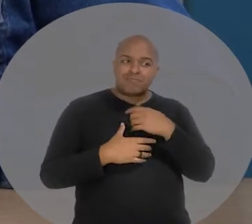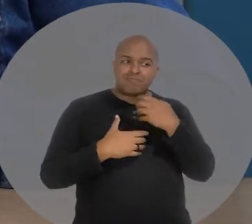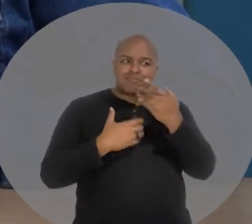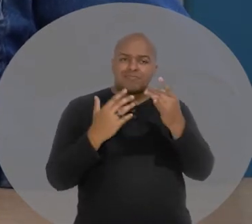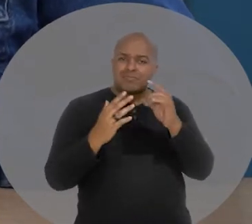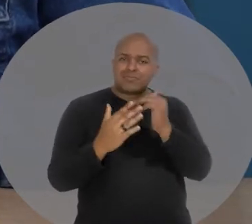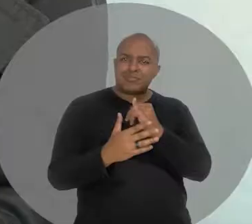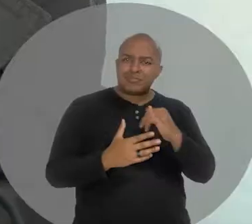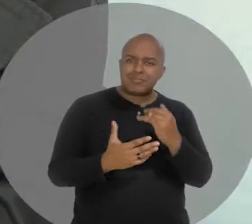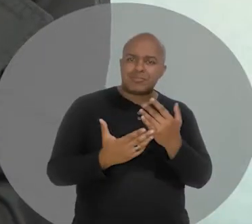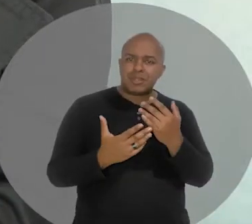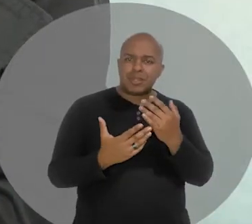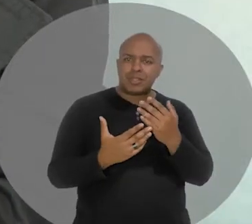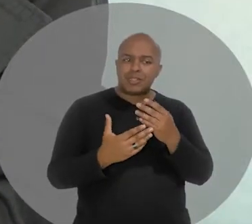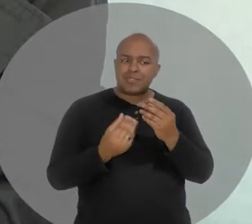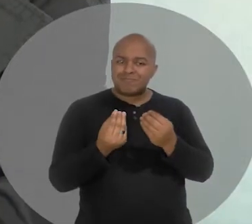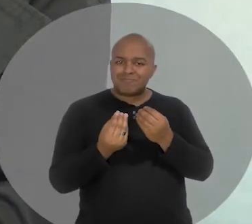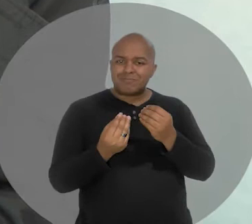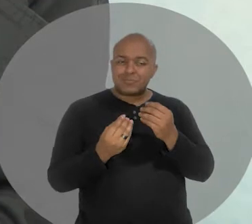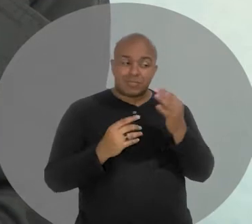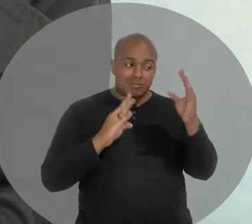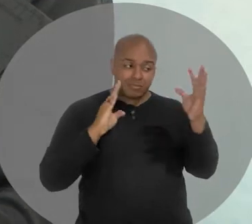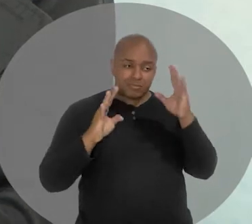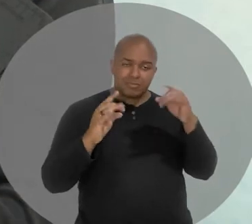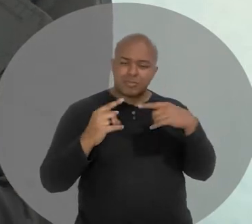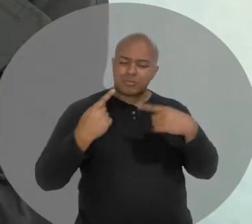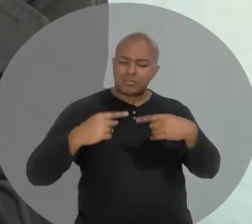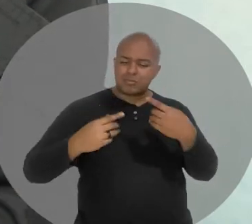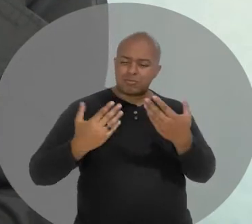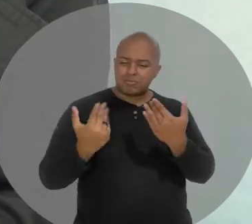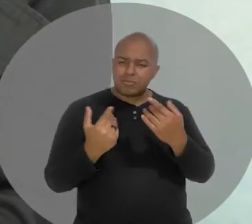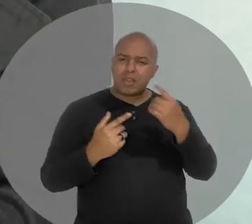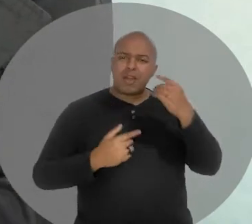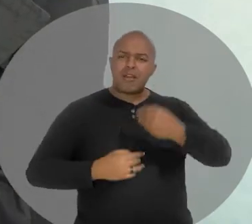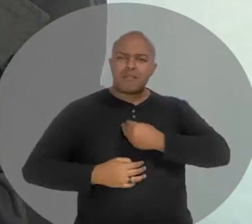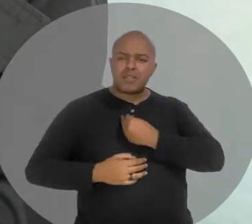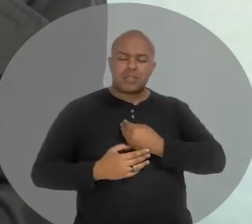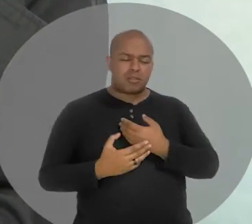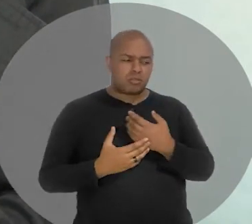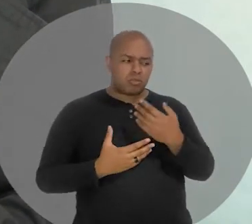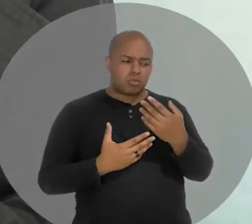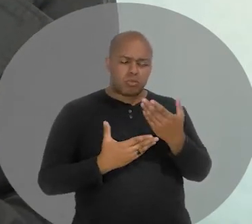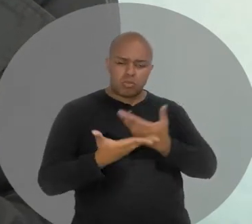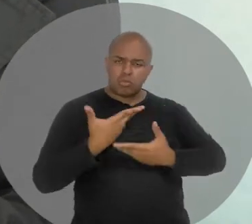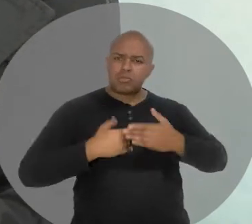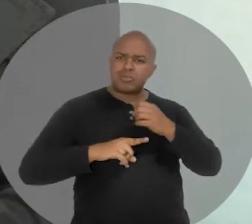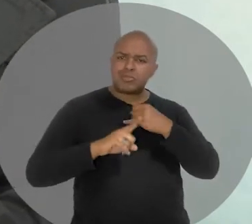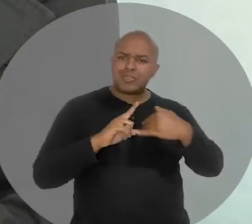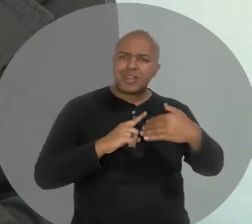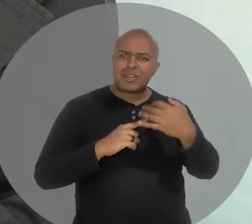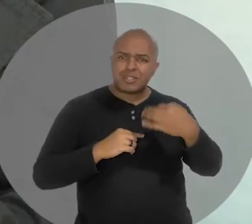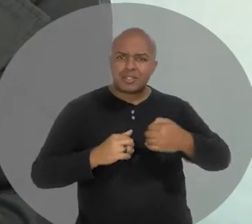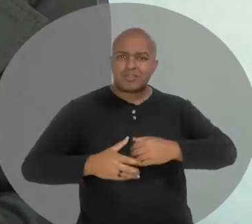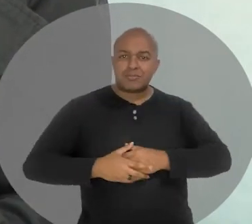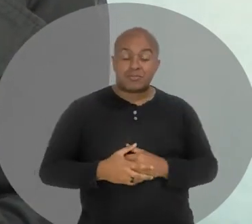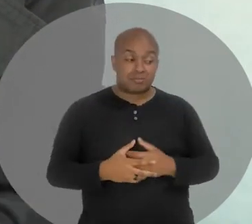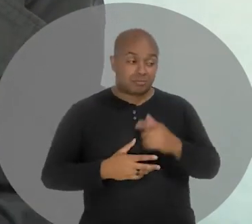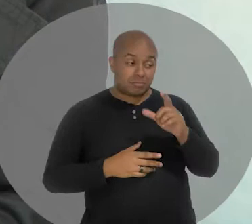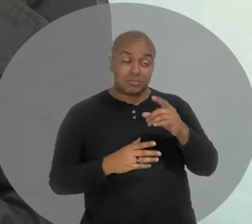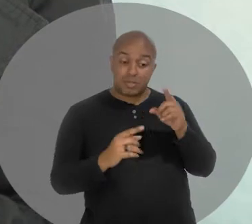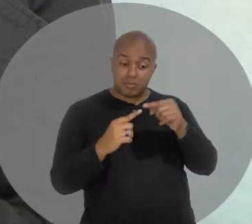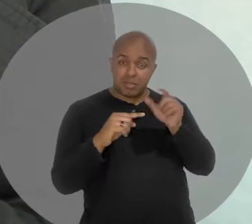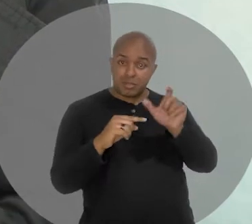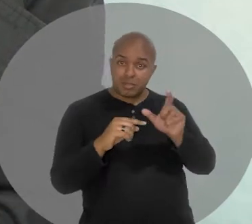institucionalizado, medicado. Maria Rosinete Gonçalves, discute psicóloga. Coletivos, discute sociedade, né? E com isso a